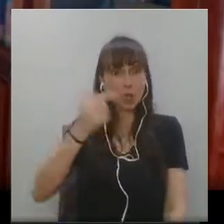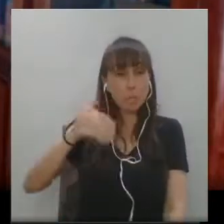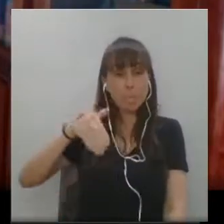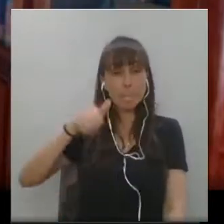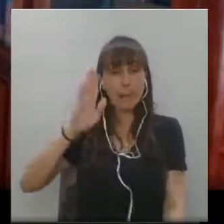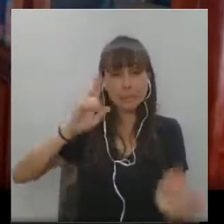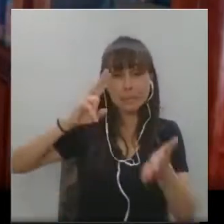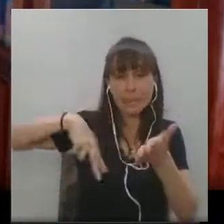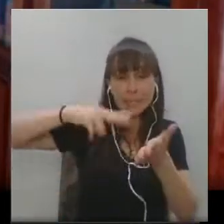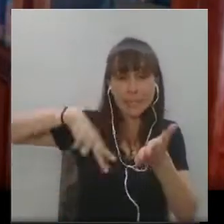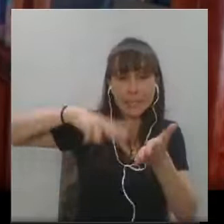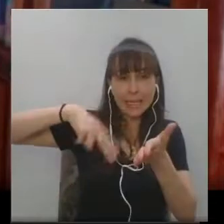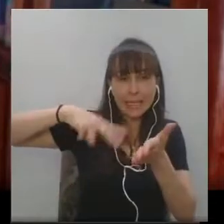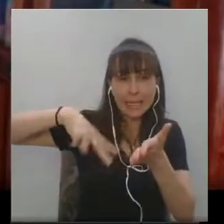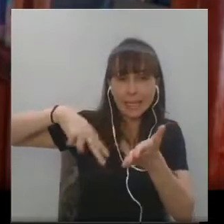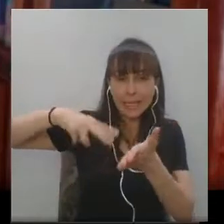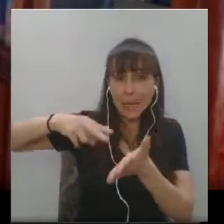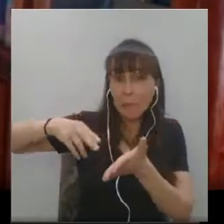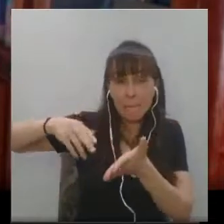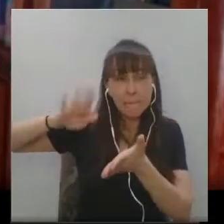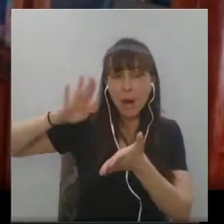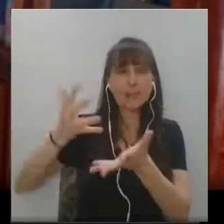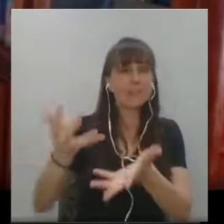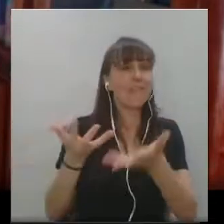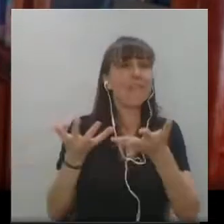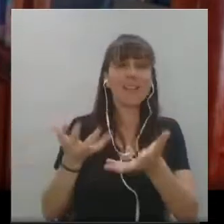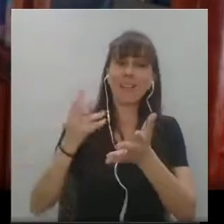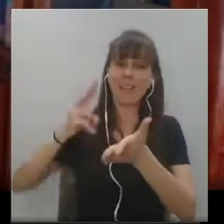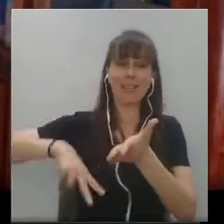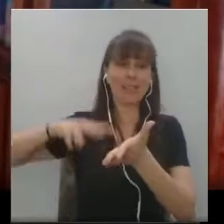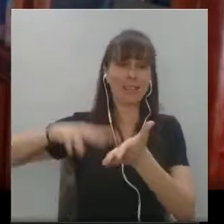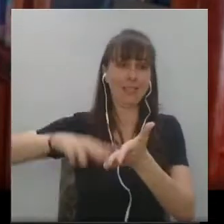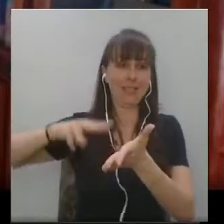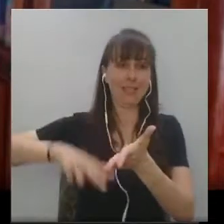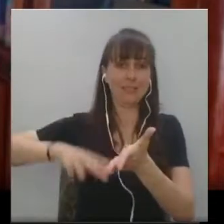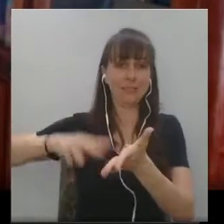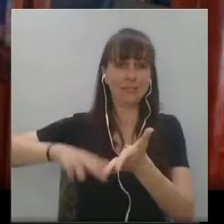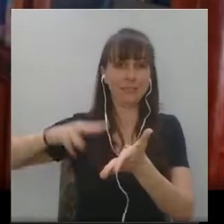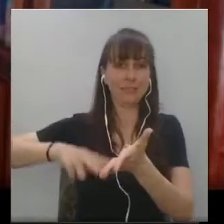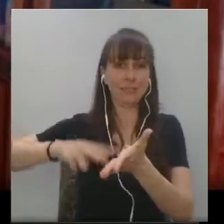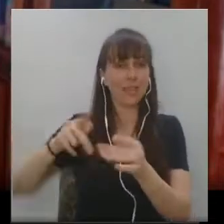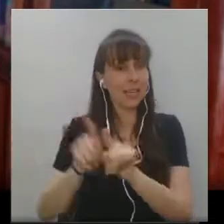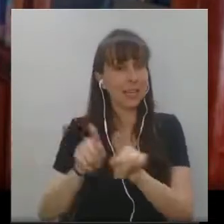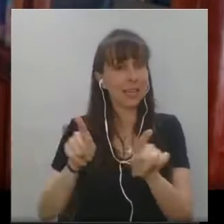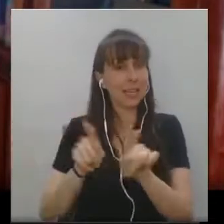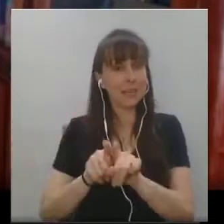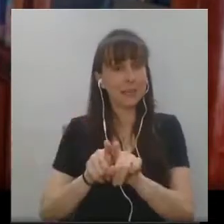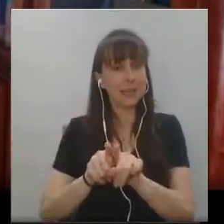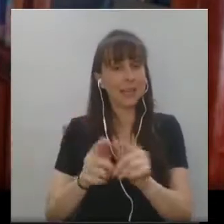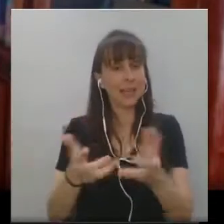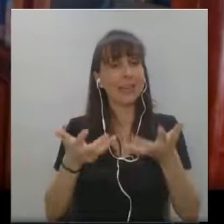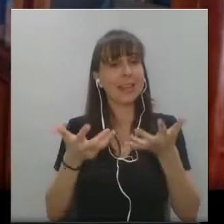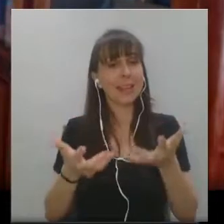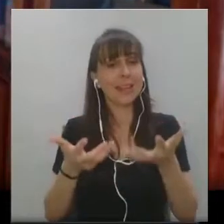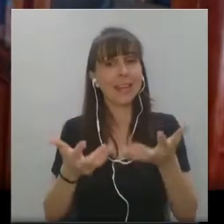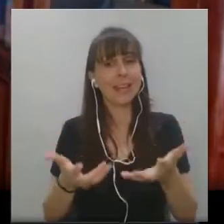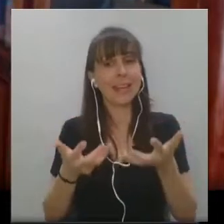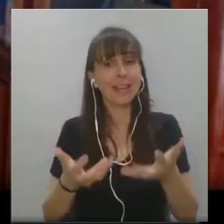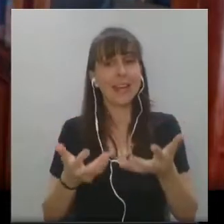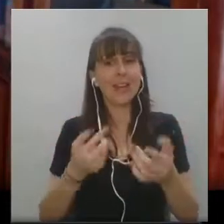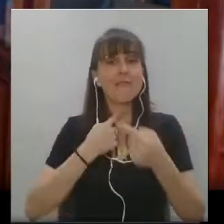gente gosta de se aprofundar na leitura, né? E principalmente de se aventurar, né?